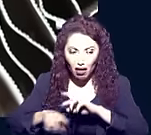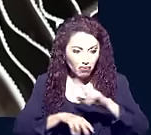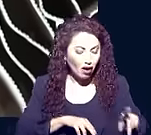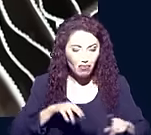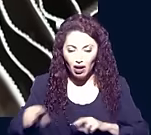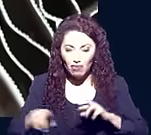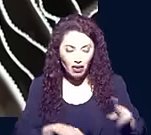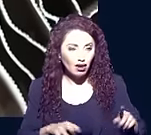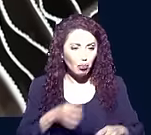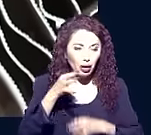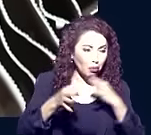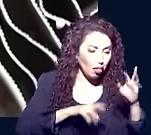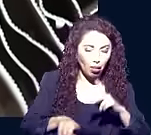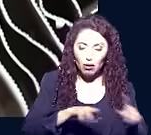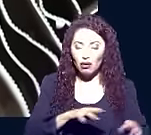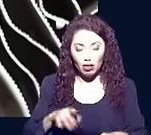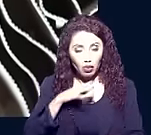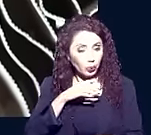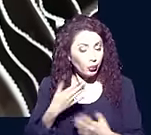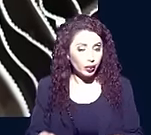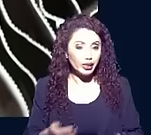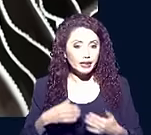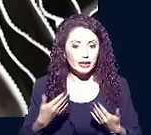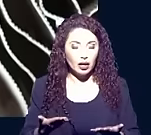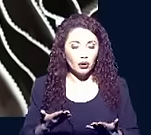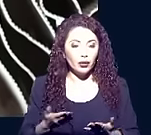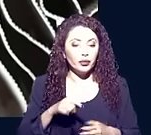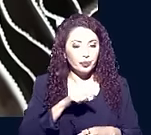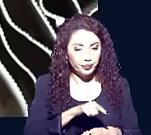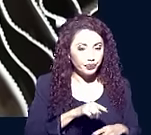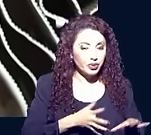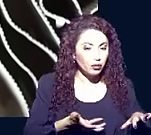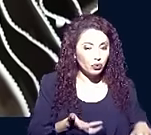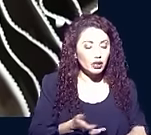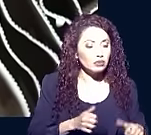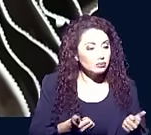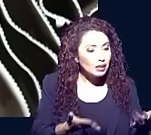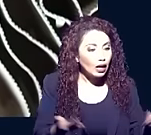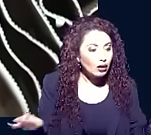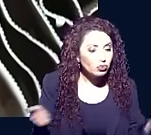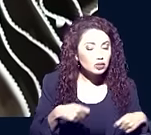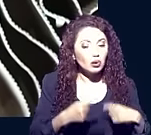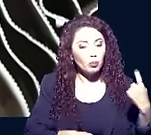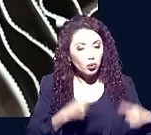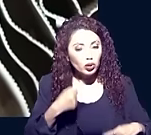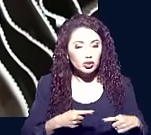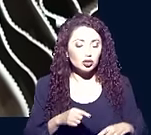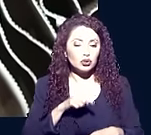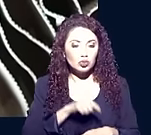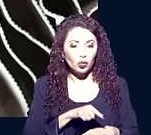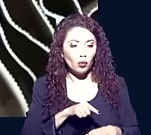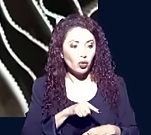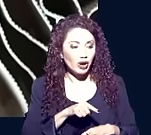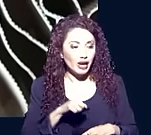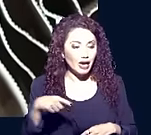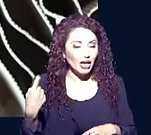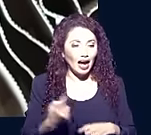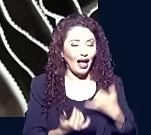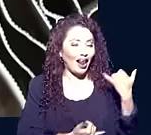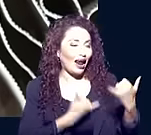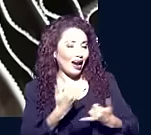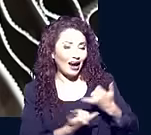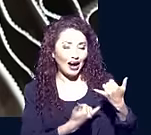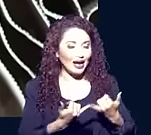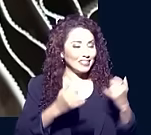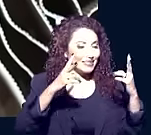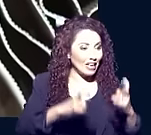condição política a o congresso dá a condição política ao país país e não brinca com matérias de interesse